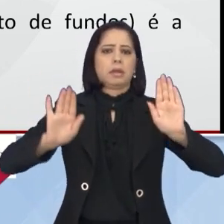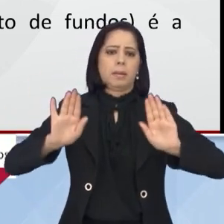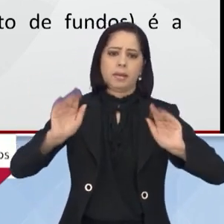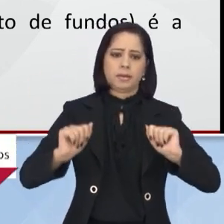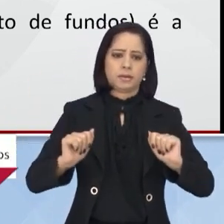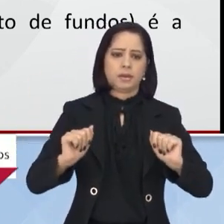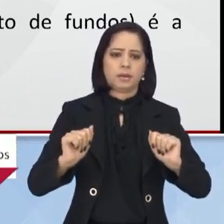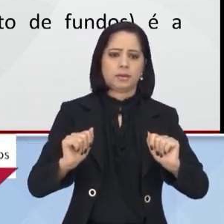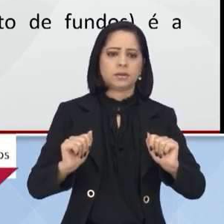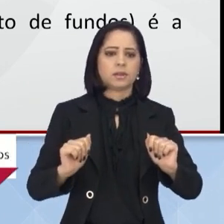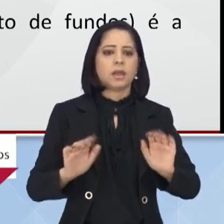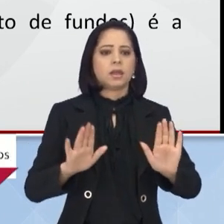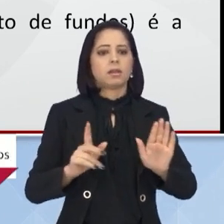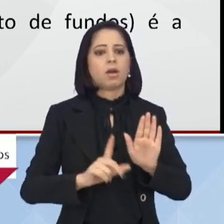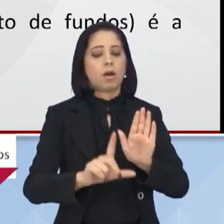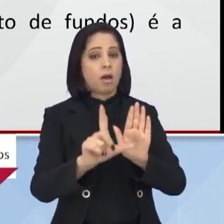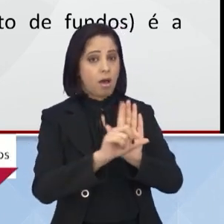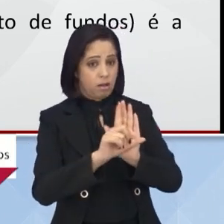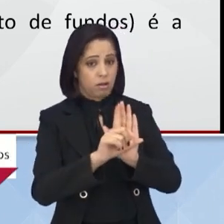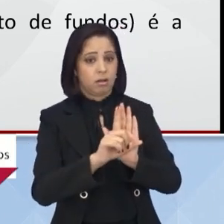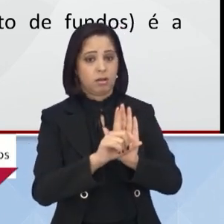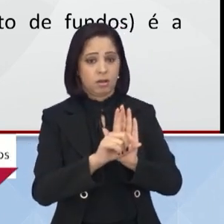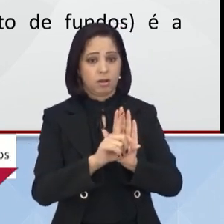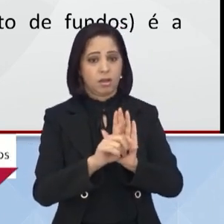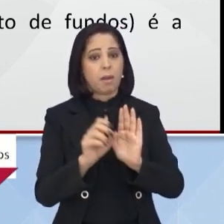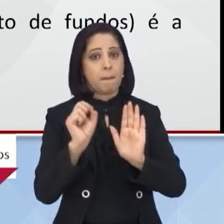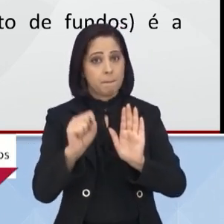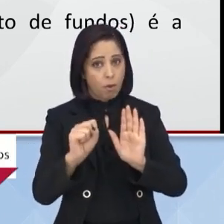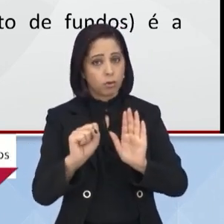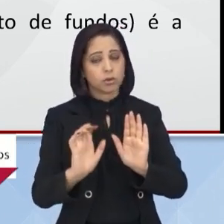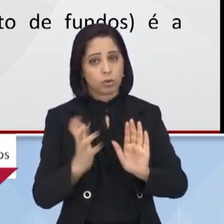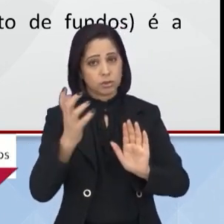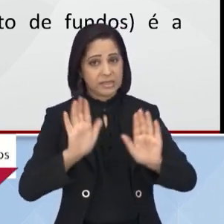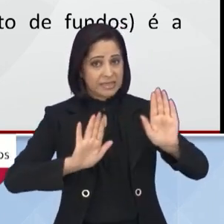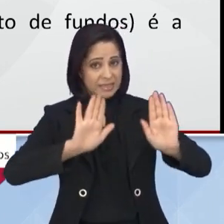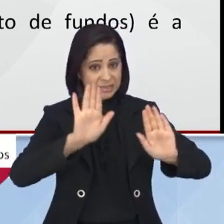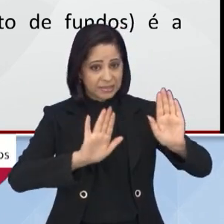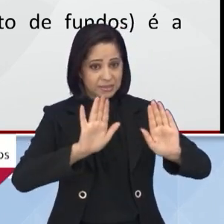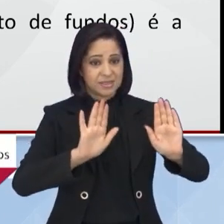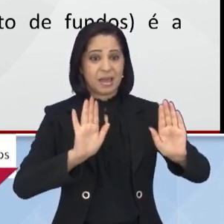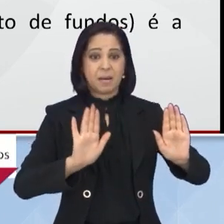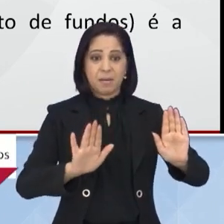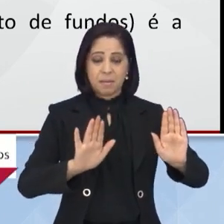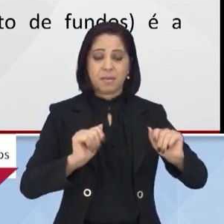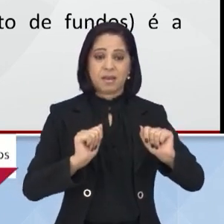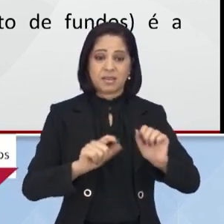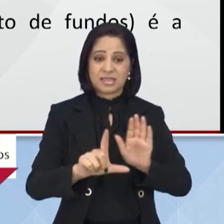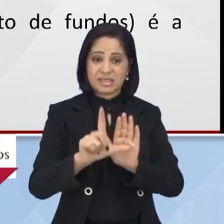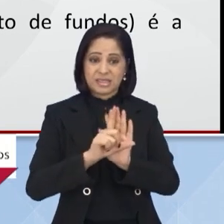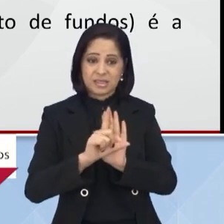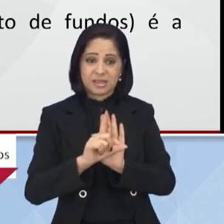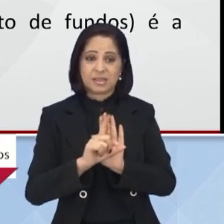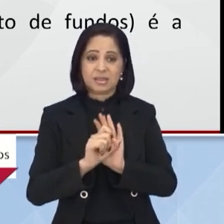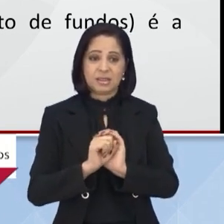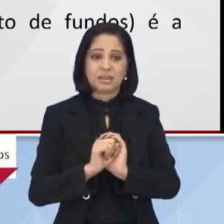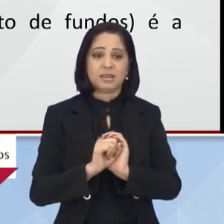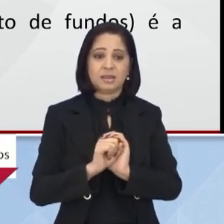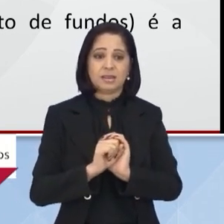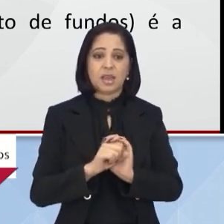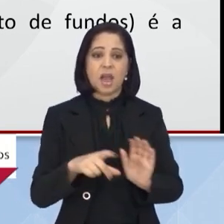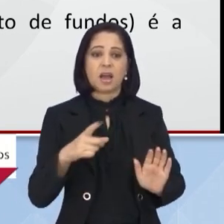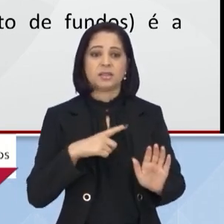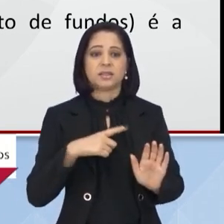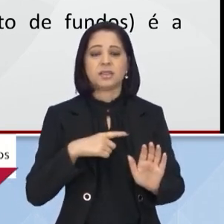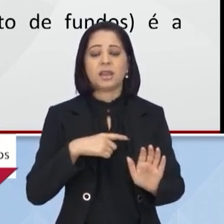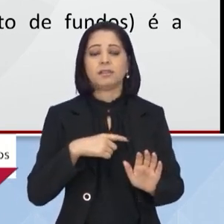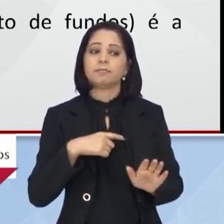ela coloca ali hipótese em que poderia haver licitação Mas é uma a lei ela coloca aquela